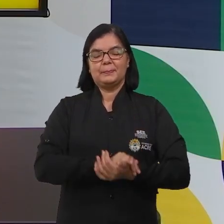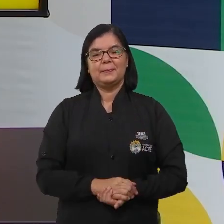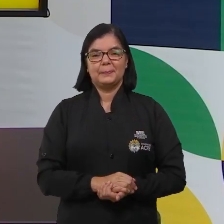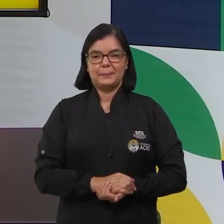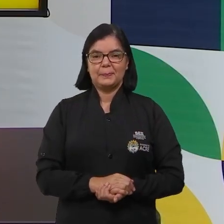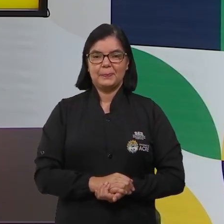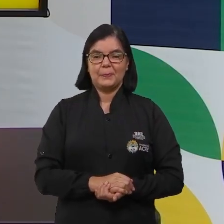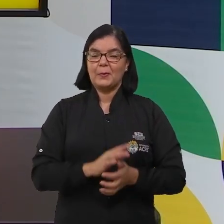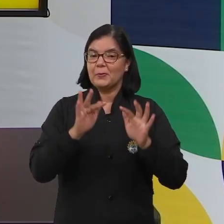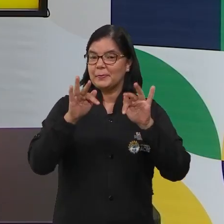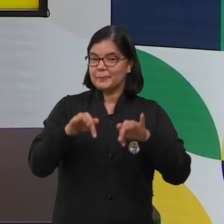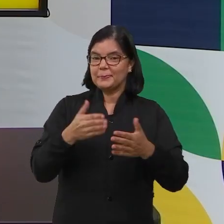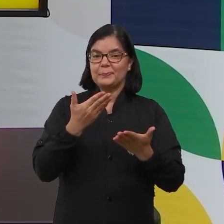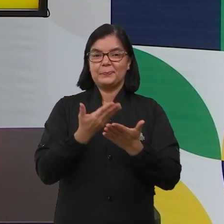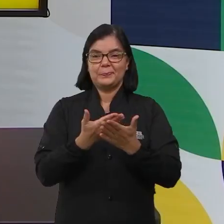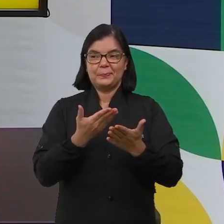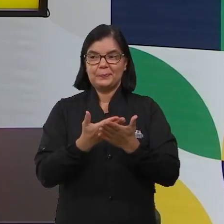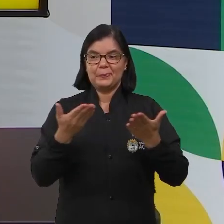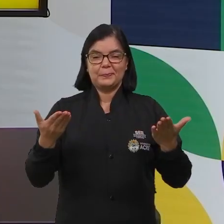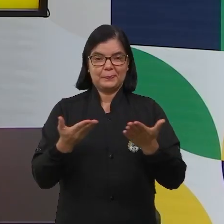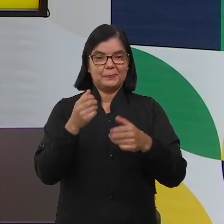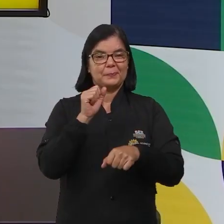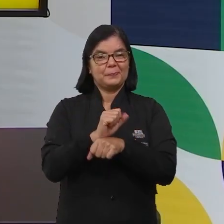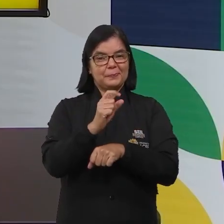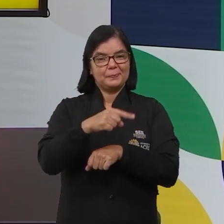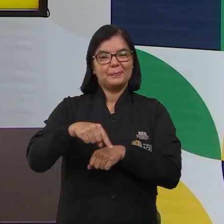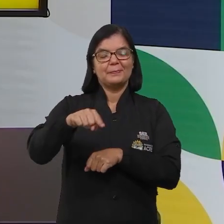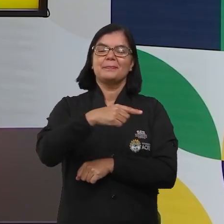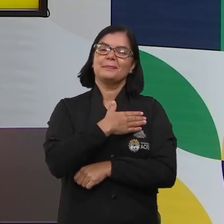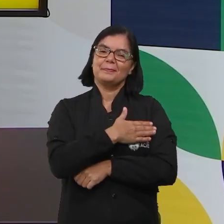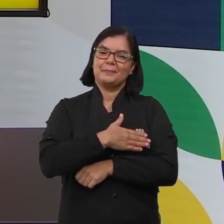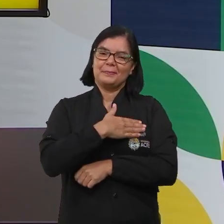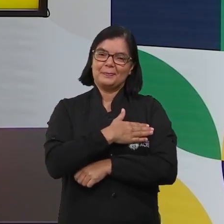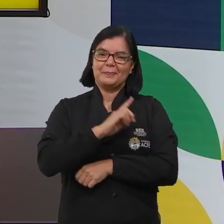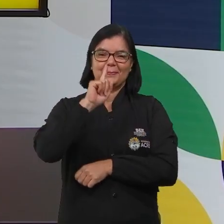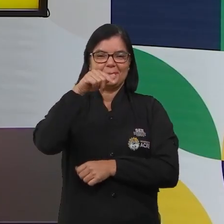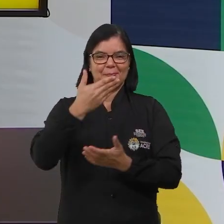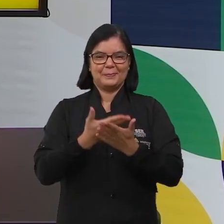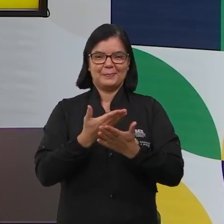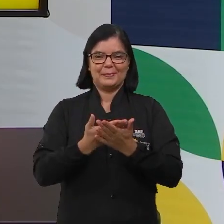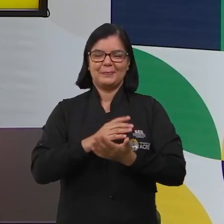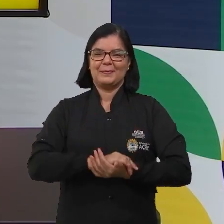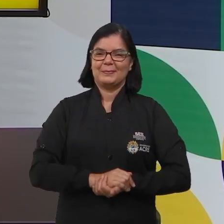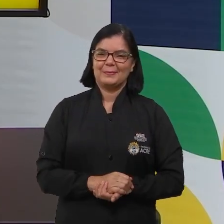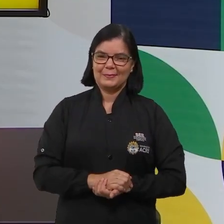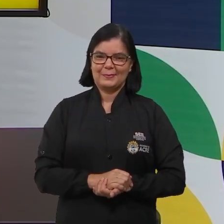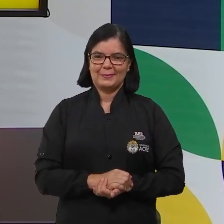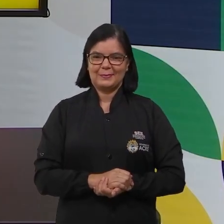Eu vou finalizar a nossa aula por aqui, eu espero que vocês tenham gostado e até a próxima aula.